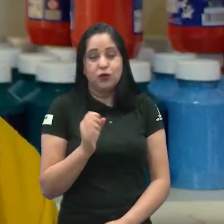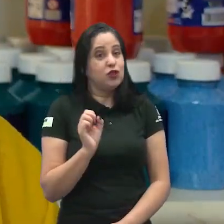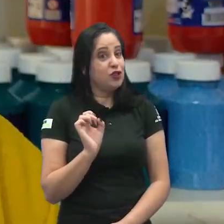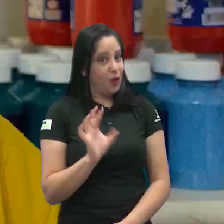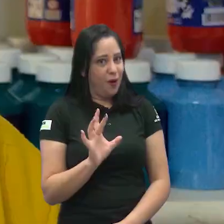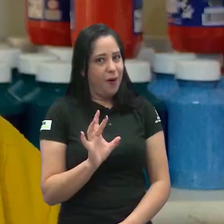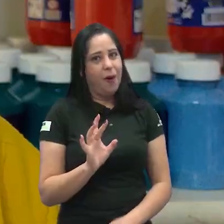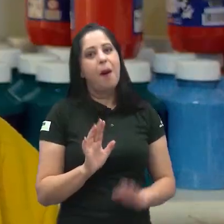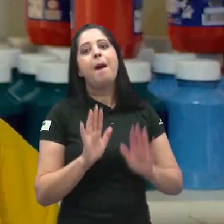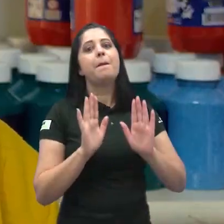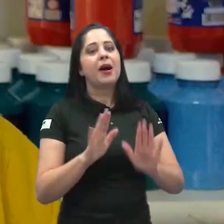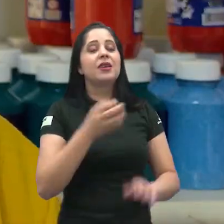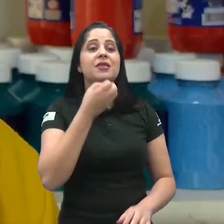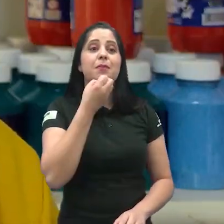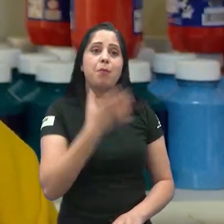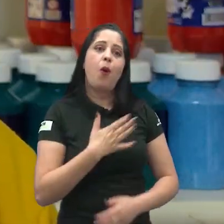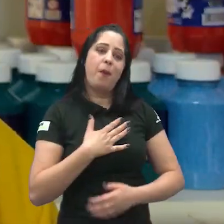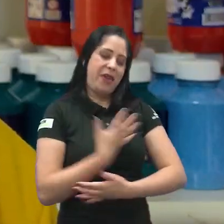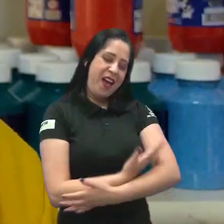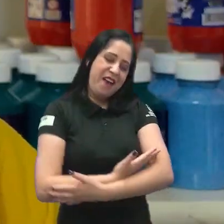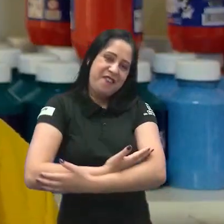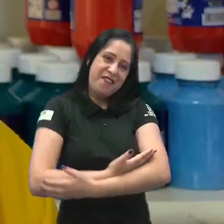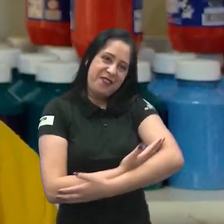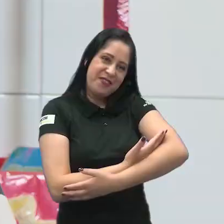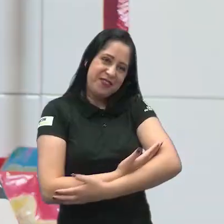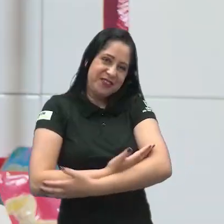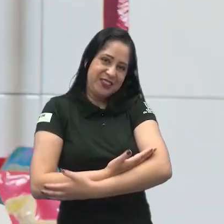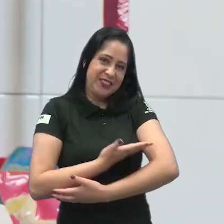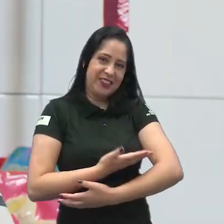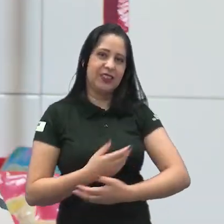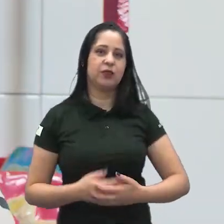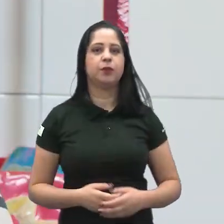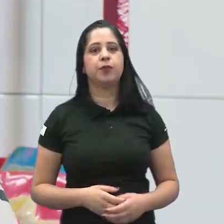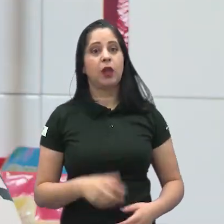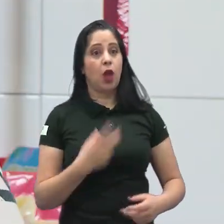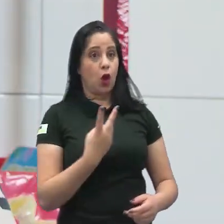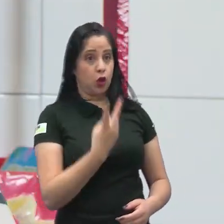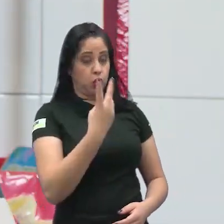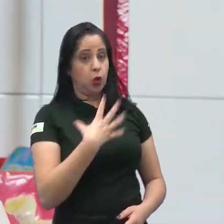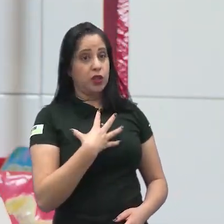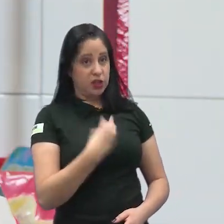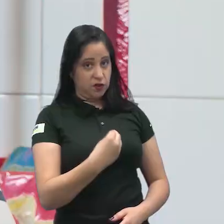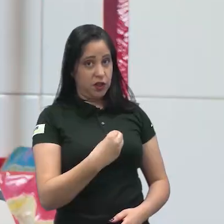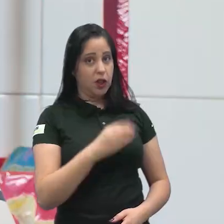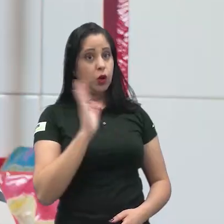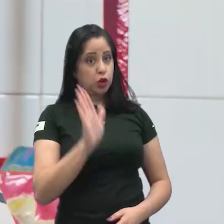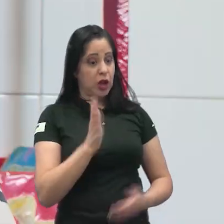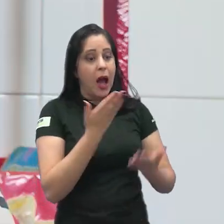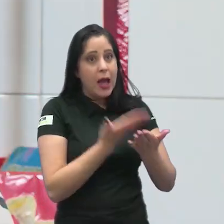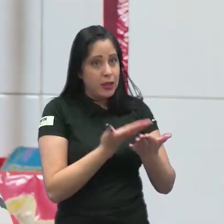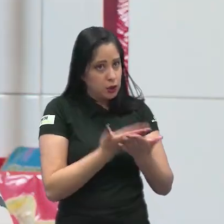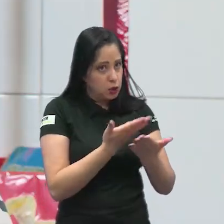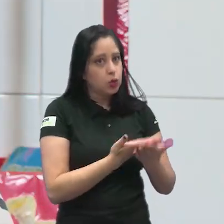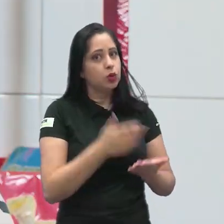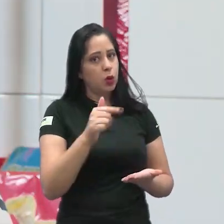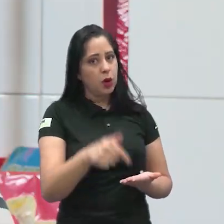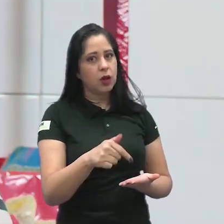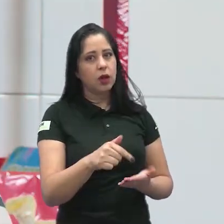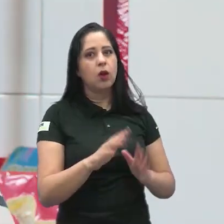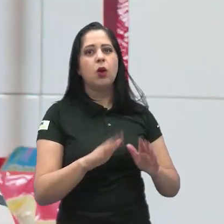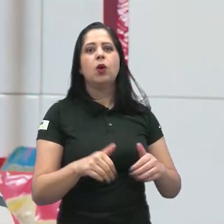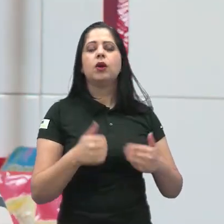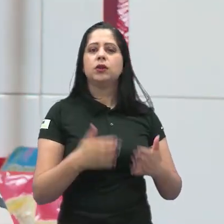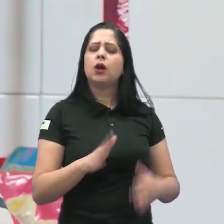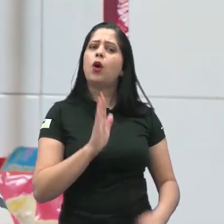tem sido muito bom ela aqui. Muito bom. Tenho 3 filhos, passaram por aqui. Então, no começo, a gente já ouvia falar